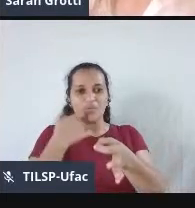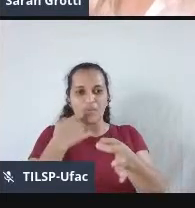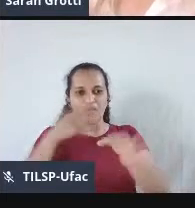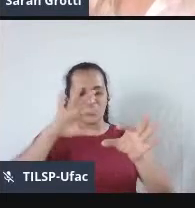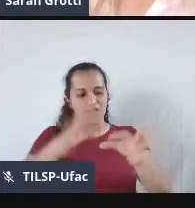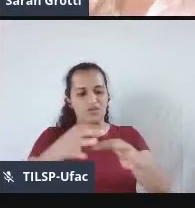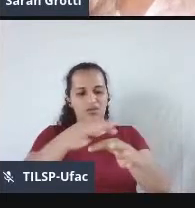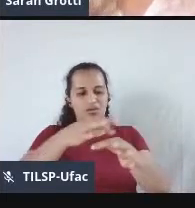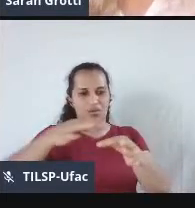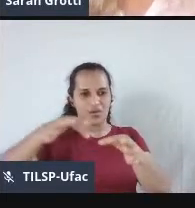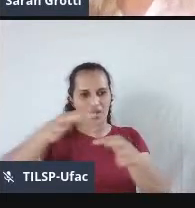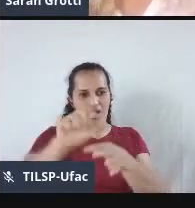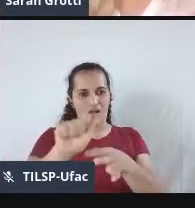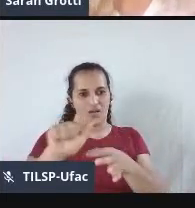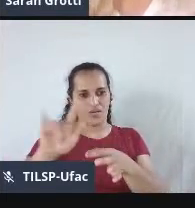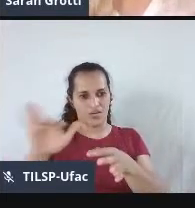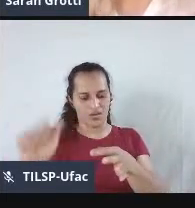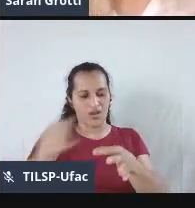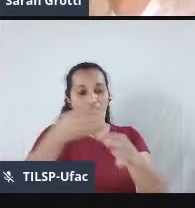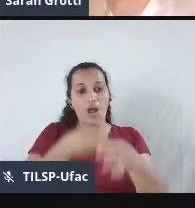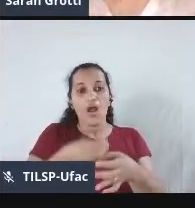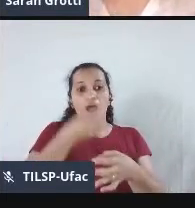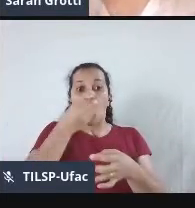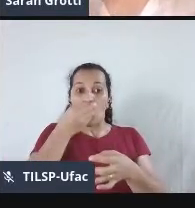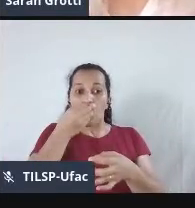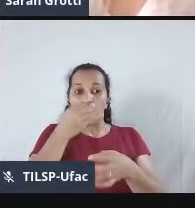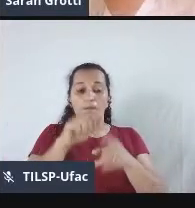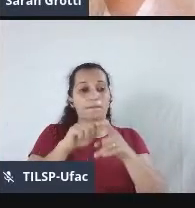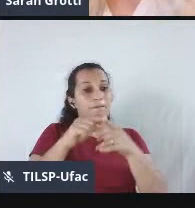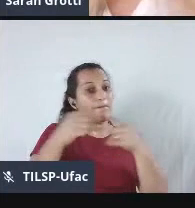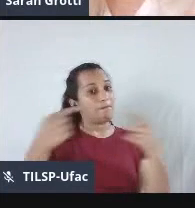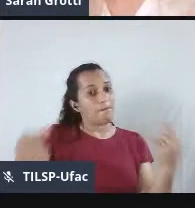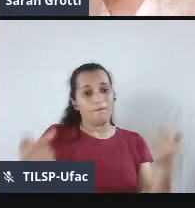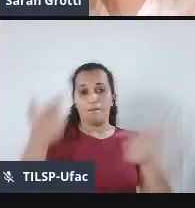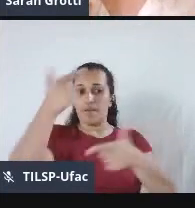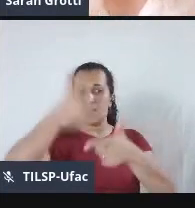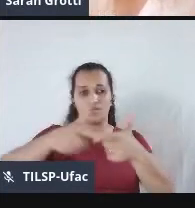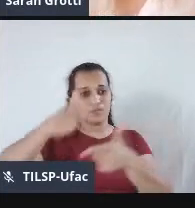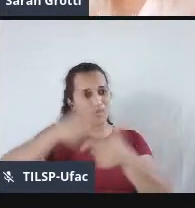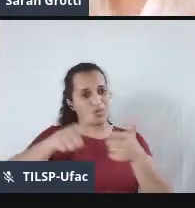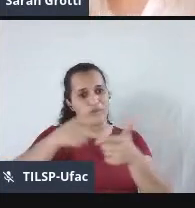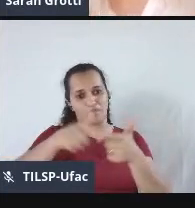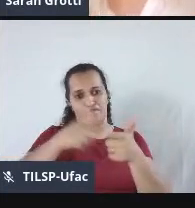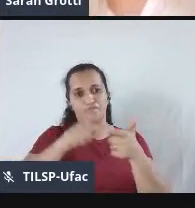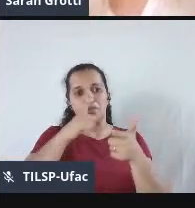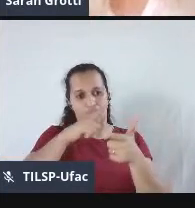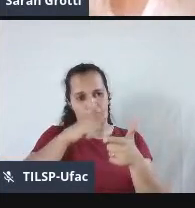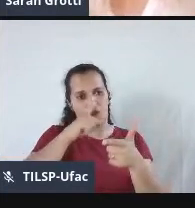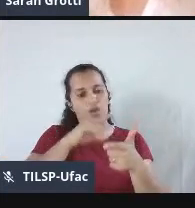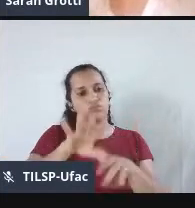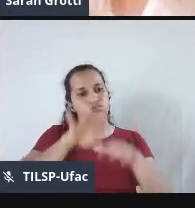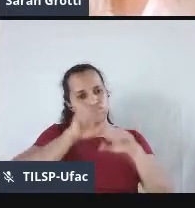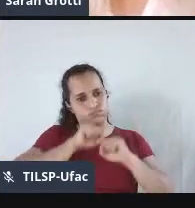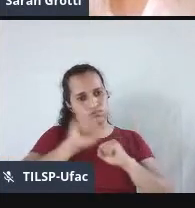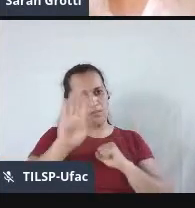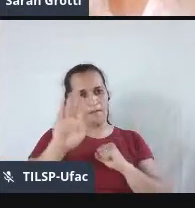elas, mas vai estar atrapalhando a absorção, a real absorção da B12. Não